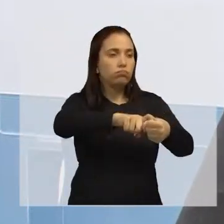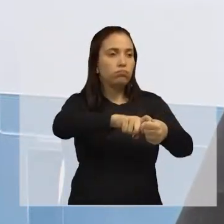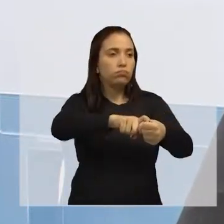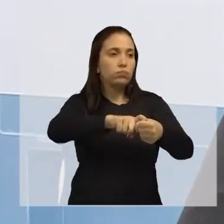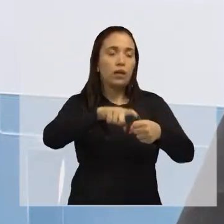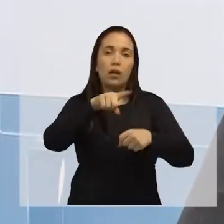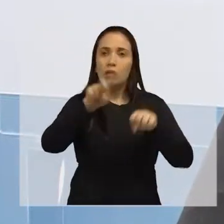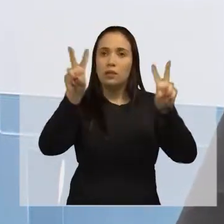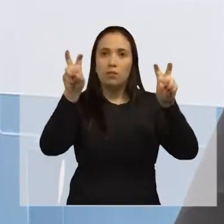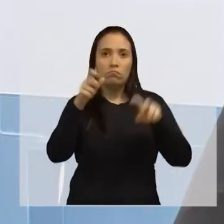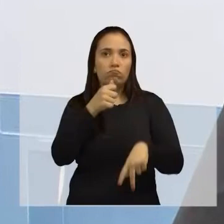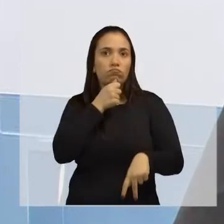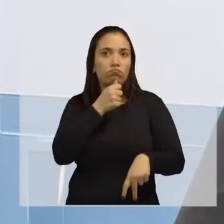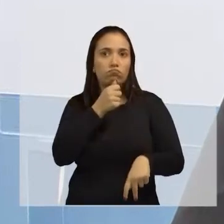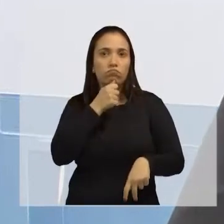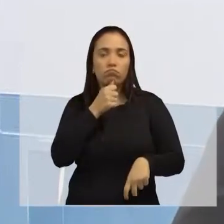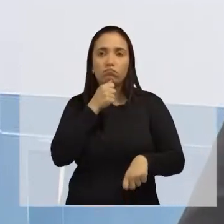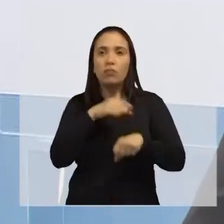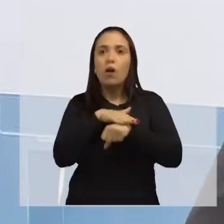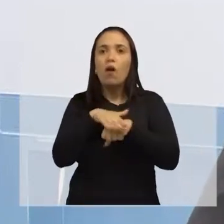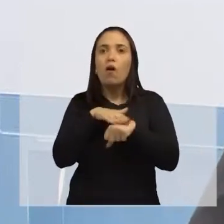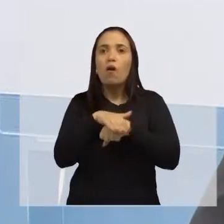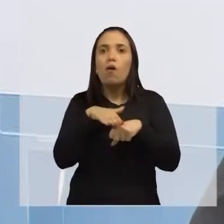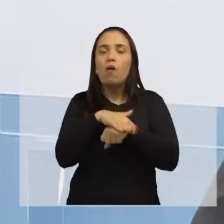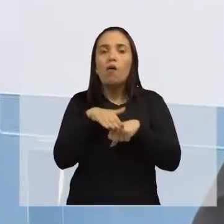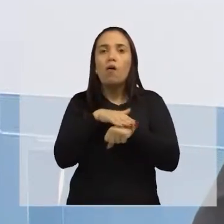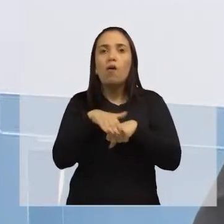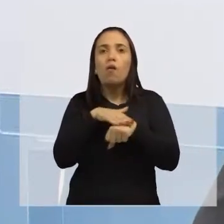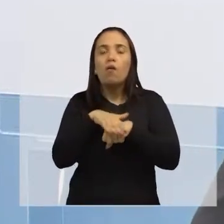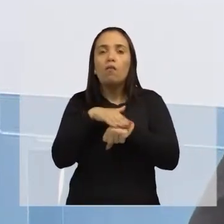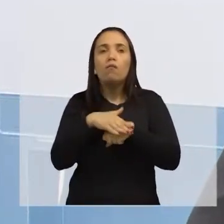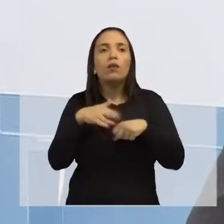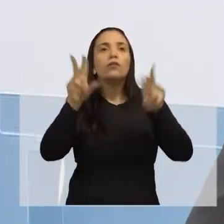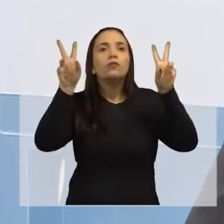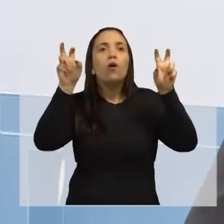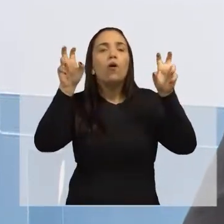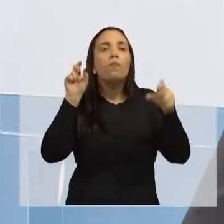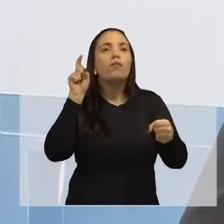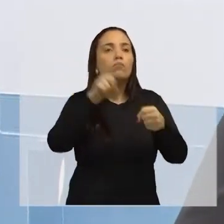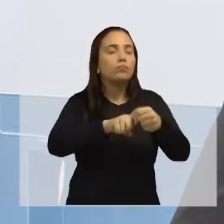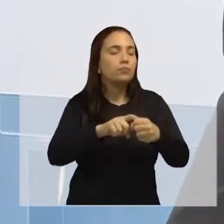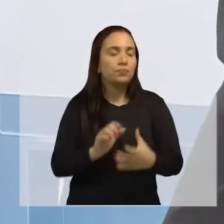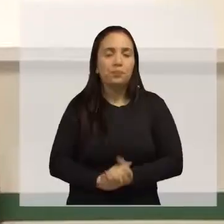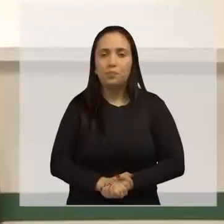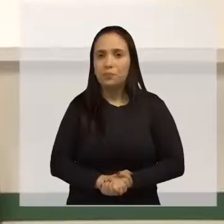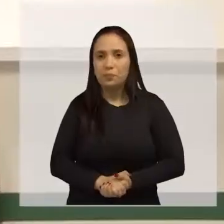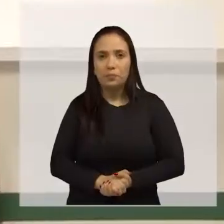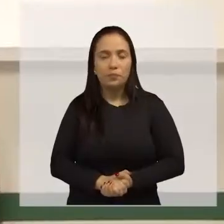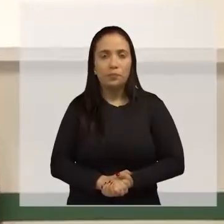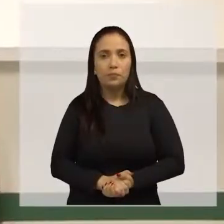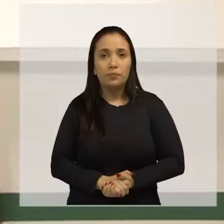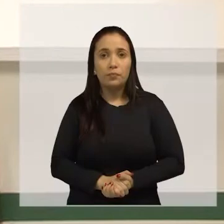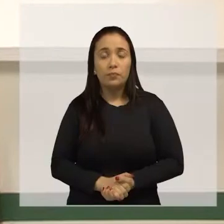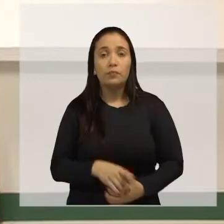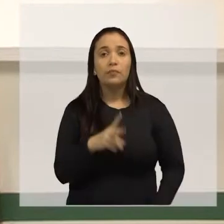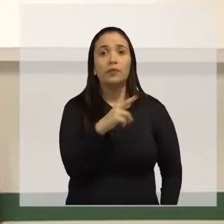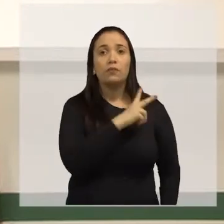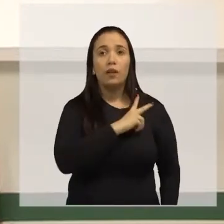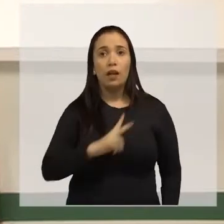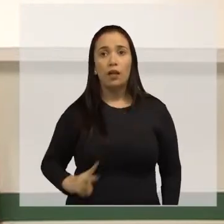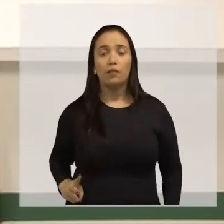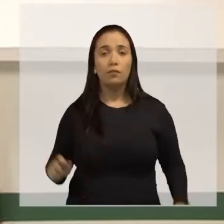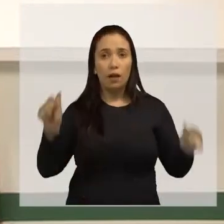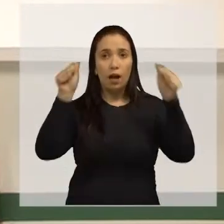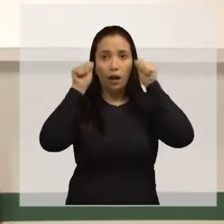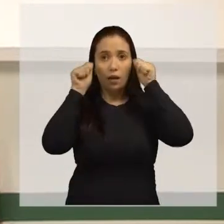foi discutido, ninguém falou sobre isso, não existe nada formalizado sobre essa história. Mas ele achou um cara muito responsável. E o vereador Cris Sena disse aqui também,